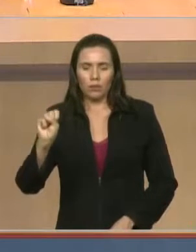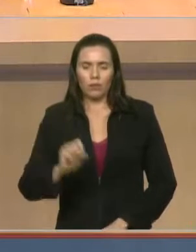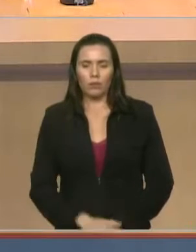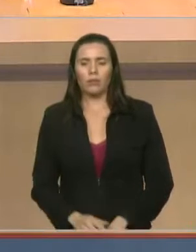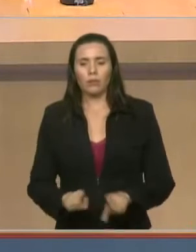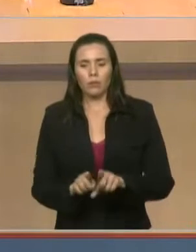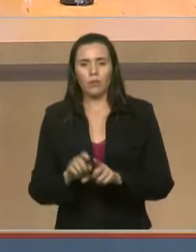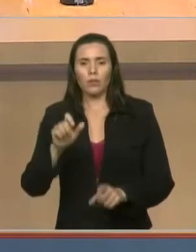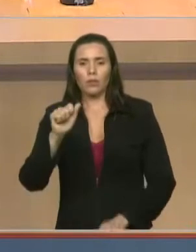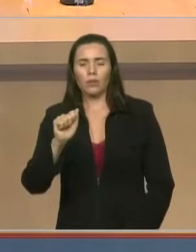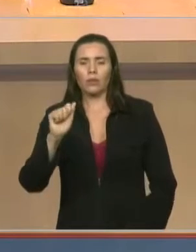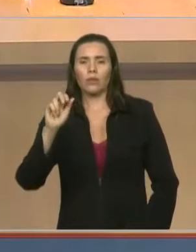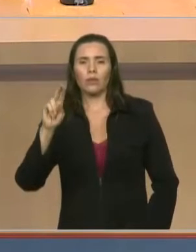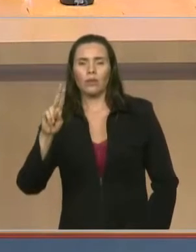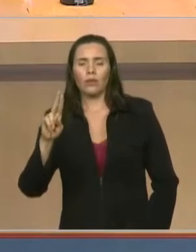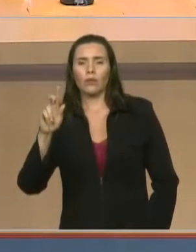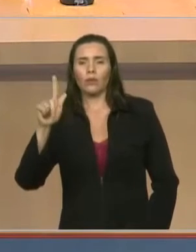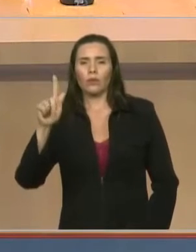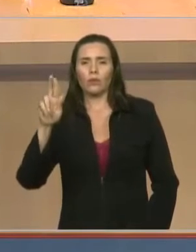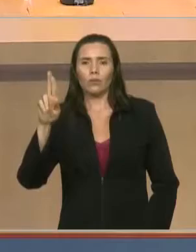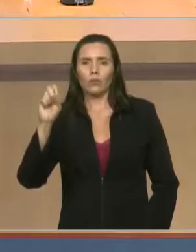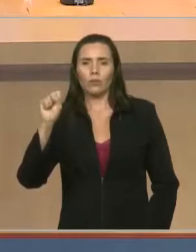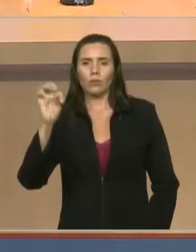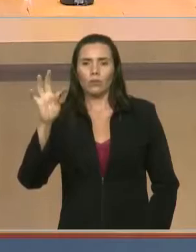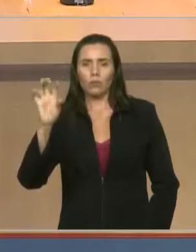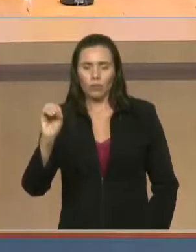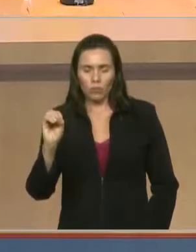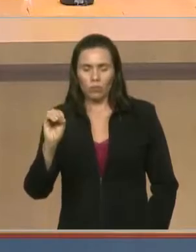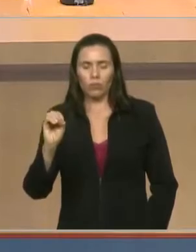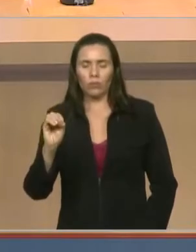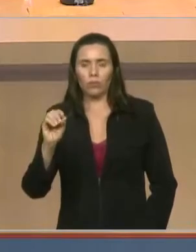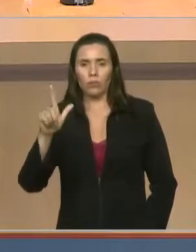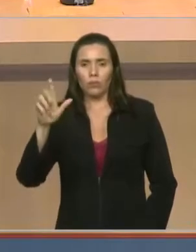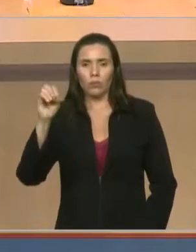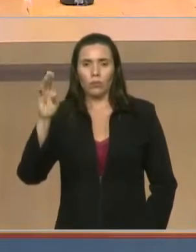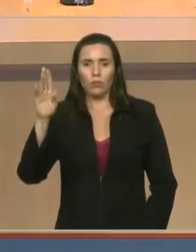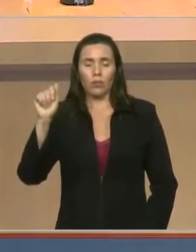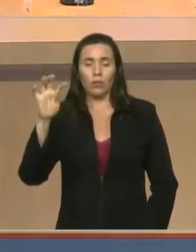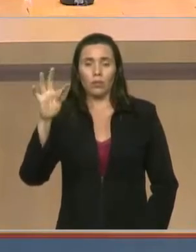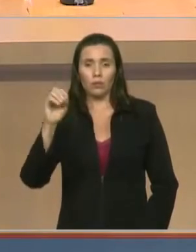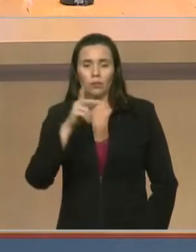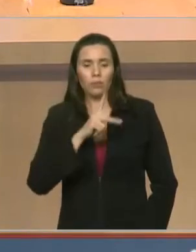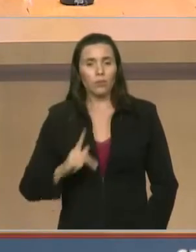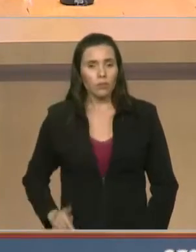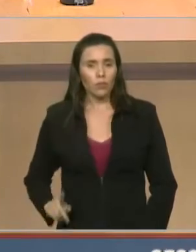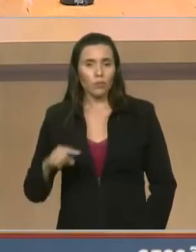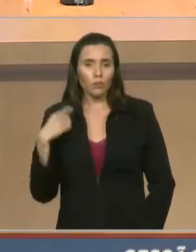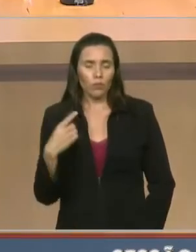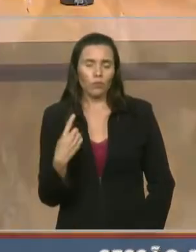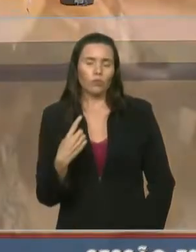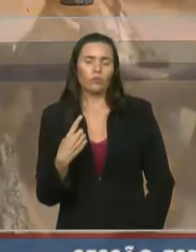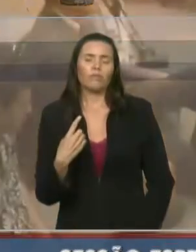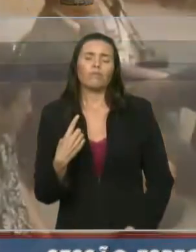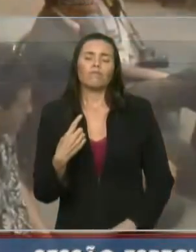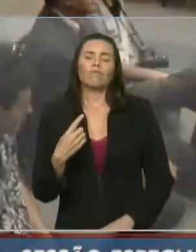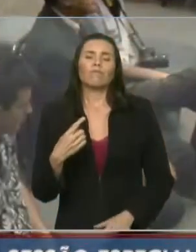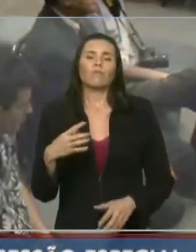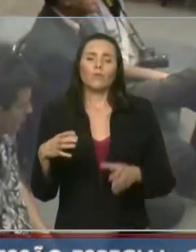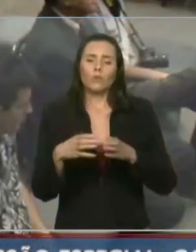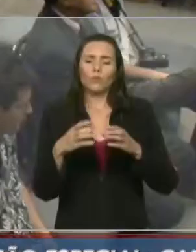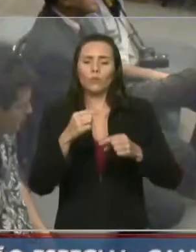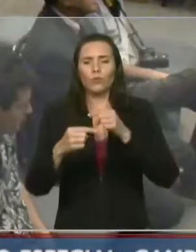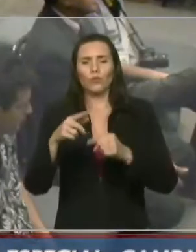Augusto Lobato, que é o presidente do nosso partido, do Partido dos Trabalhadores, que também nos honra com a sua presença,